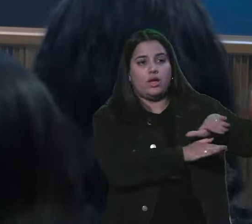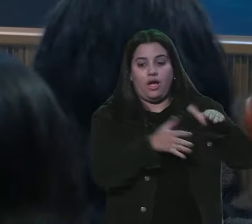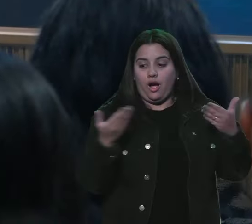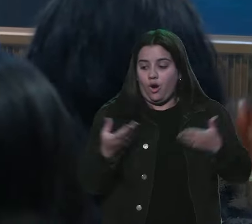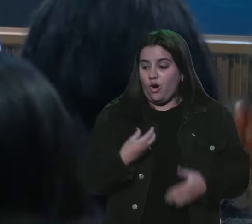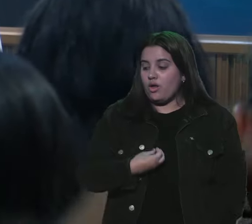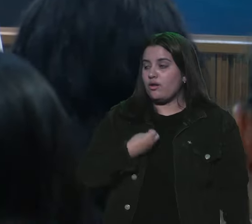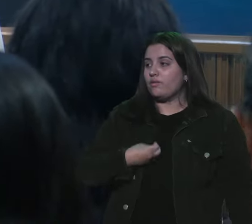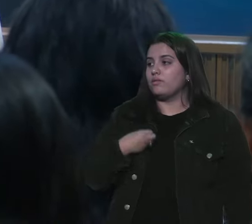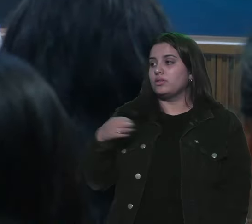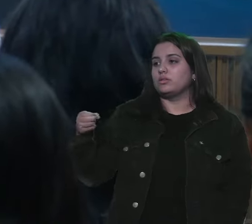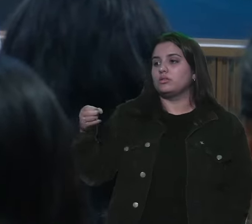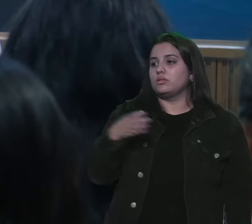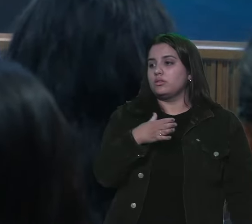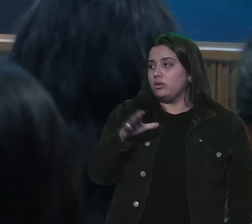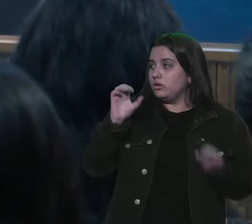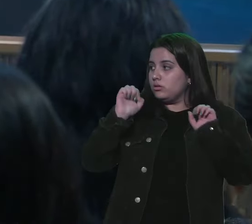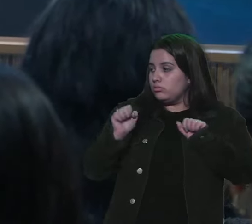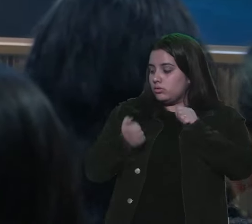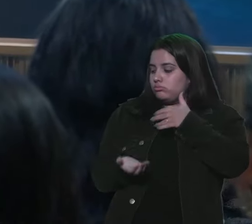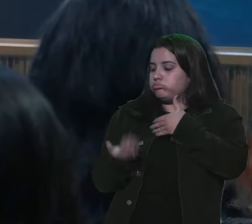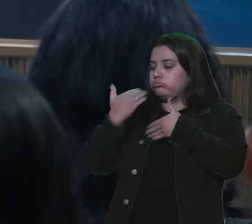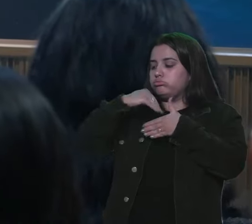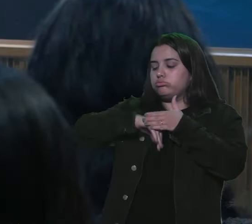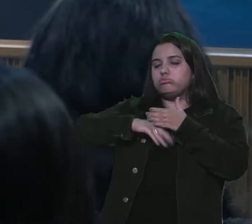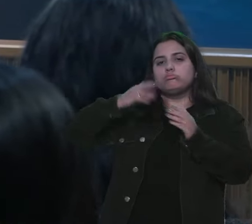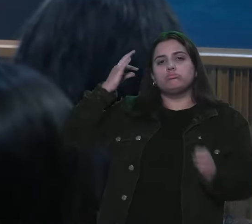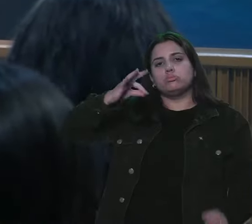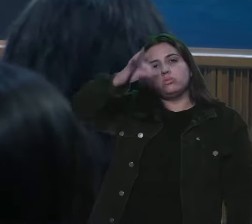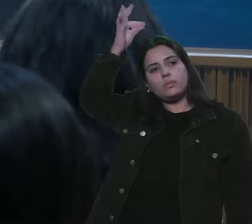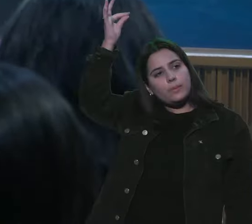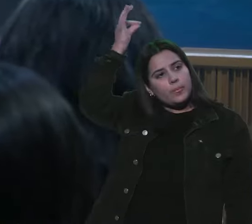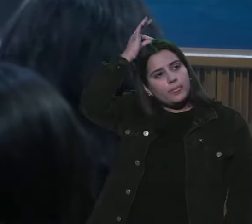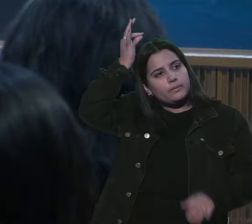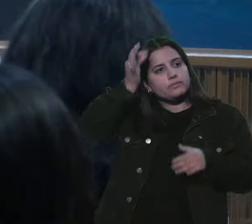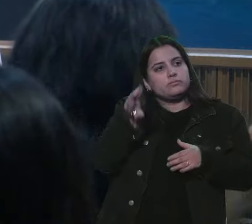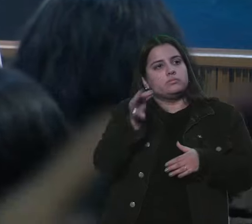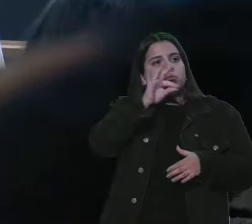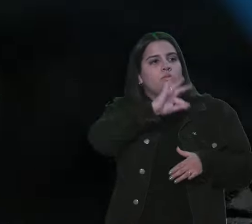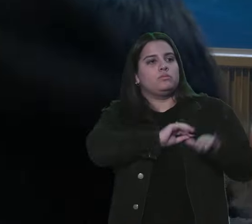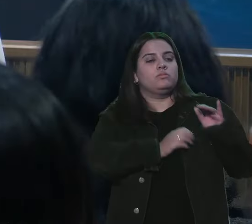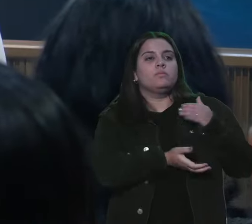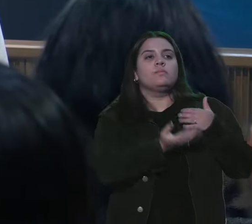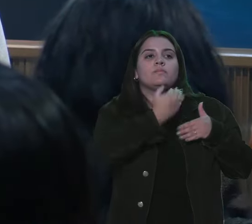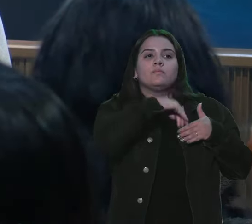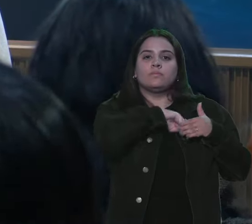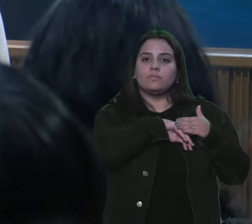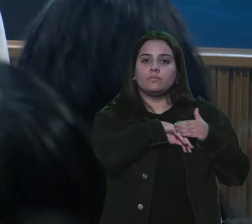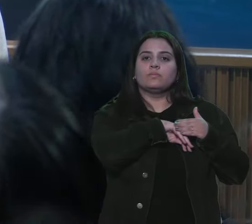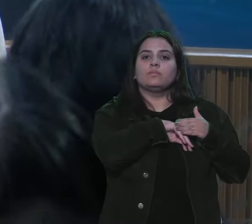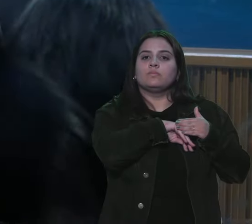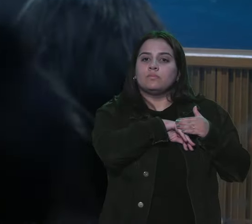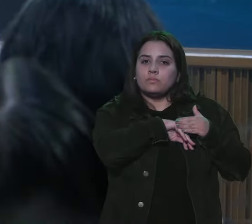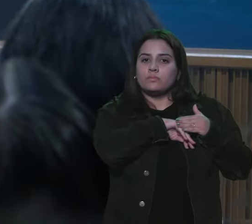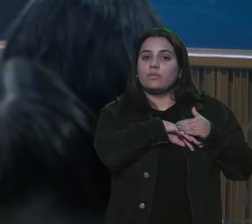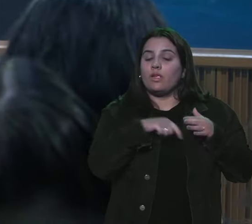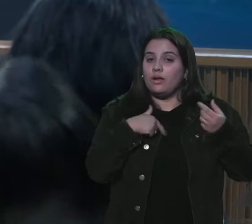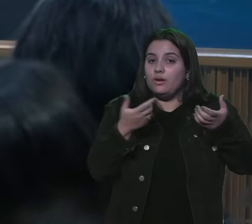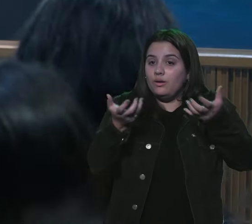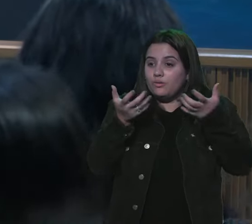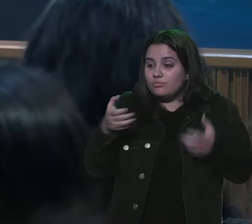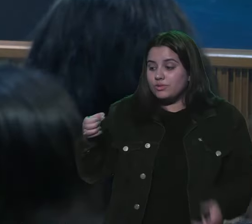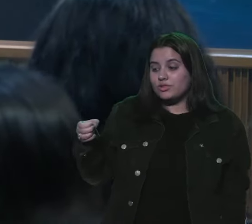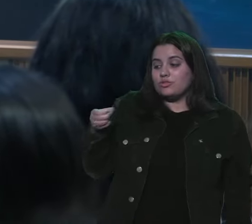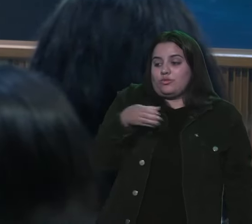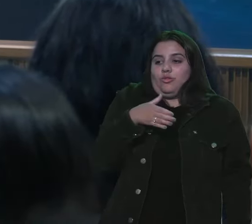nova. Entra com o seu Espírito dentro do meu coração e me torna uma